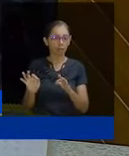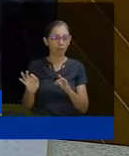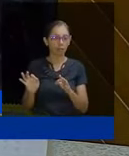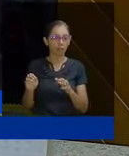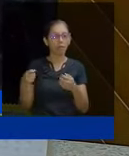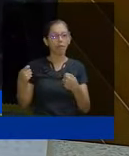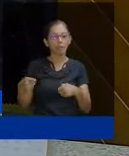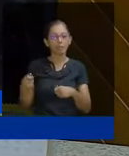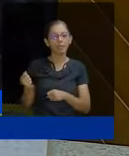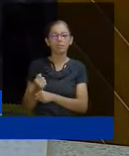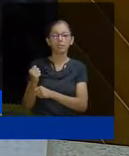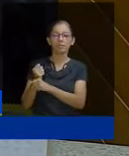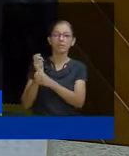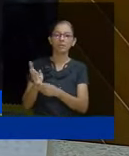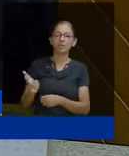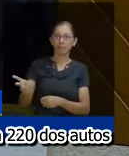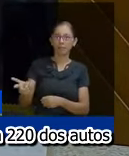isso.